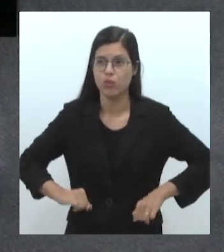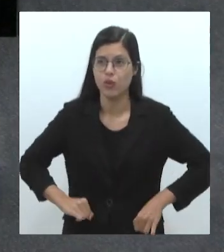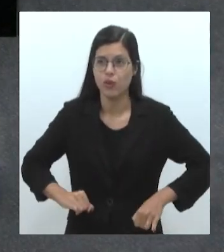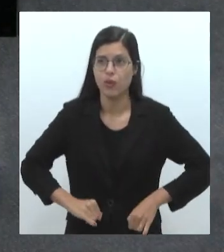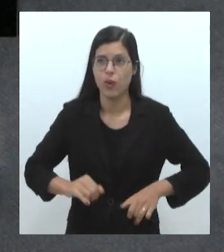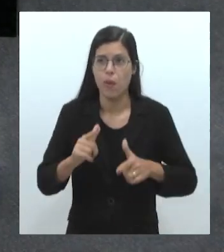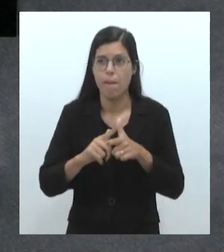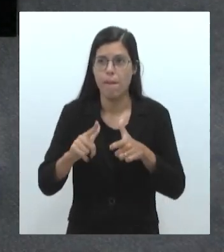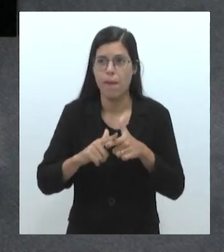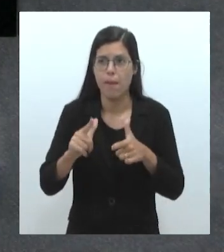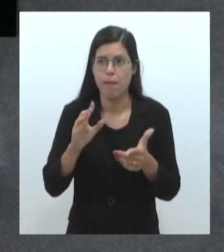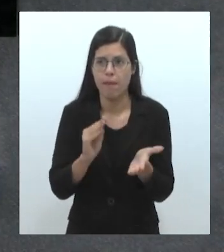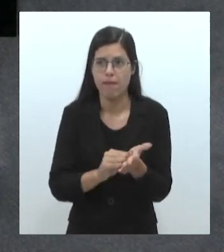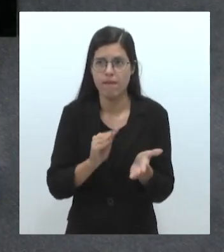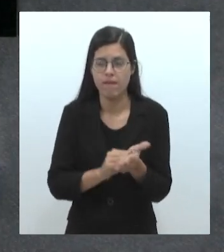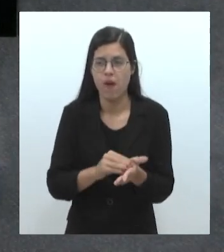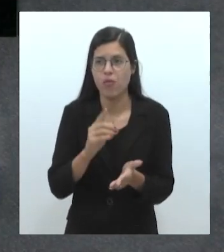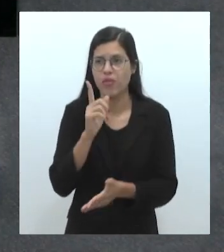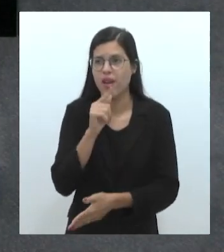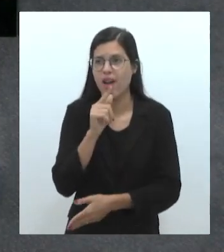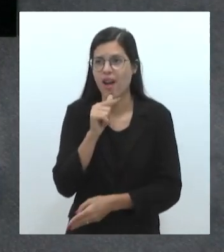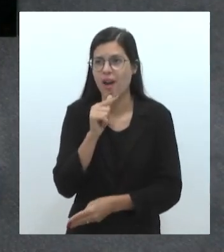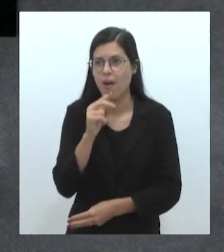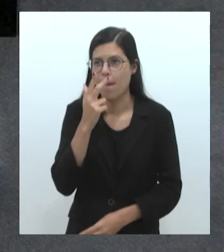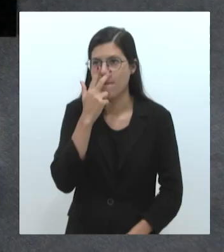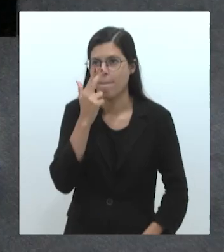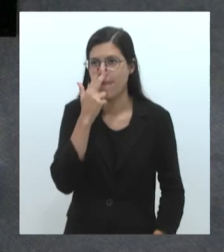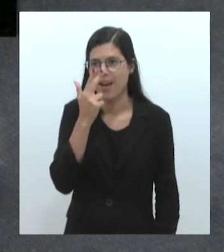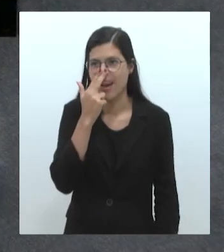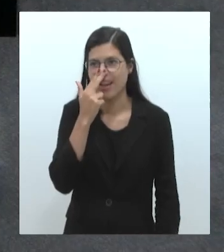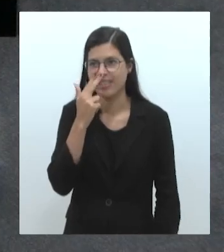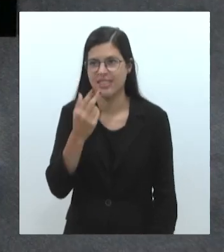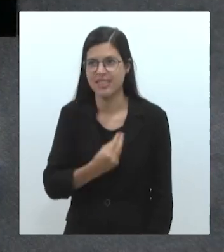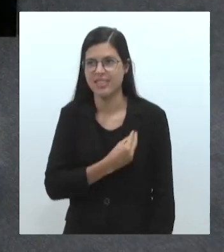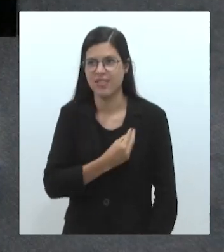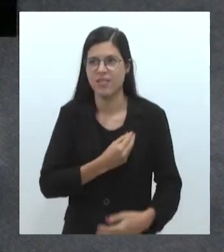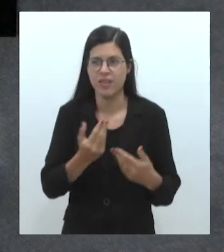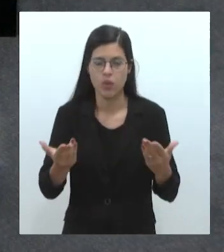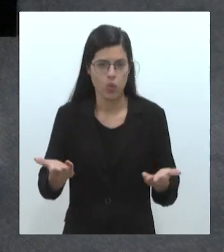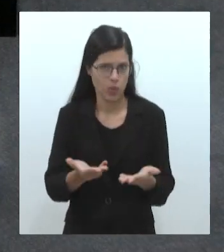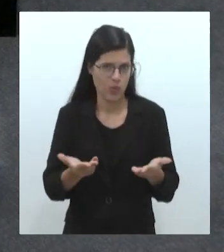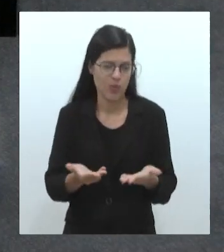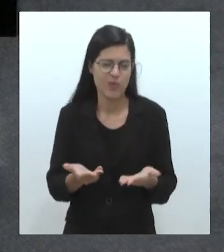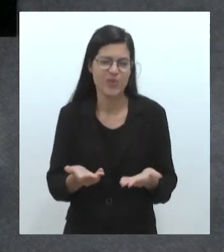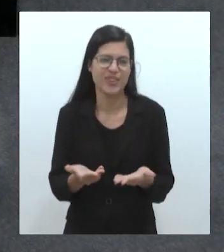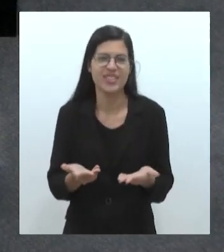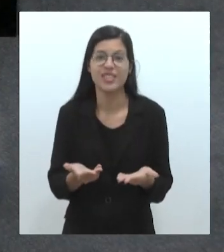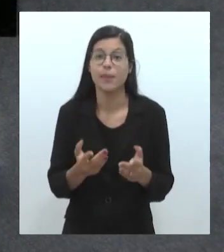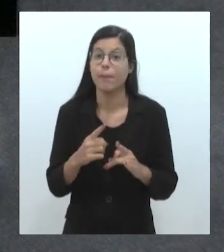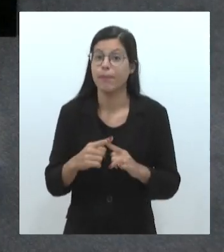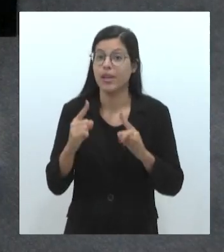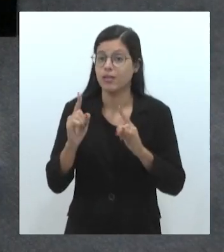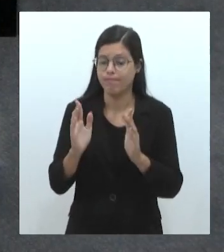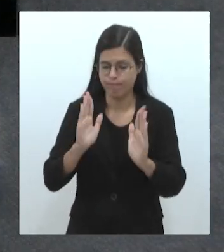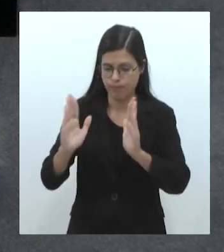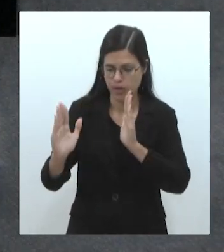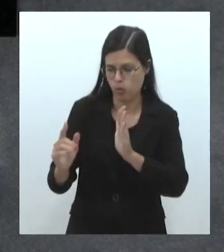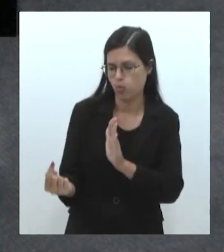agravamento de falta d'água. Parece até com algo que a gente vivencia hoje, né? mas naquele período tinha a